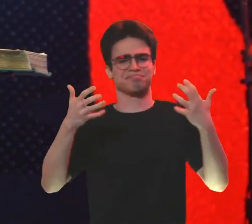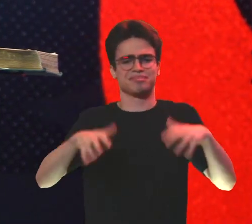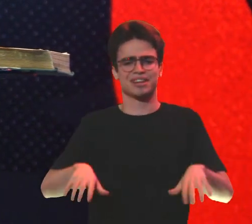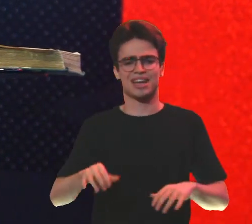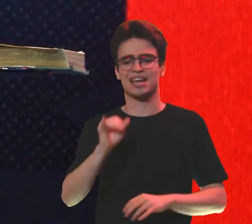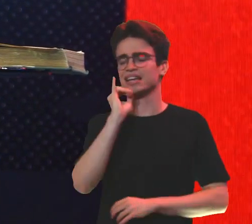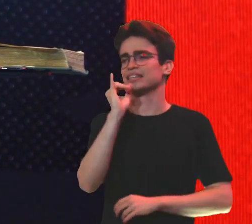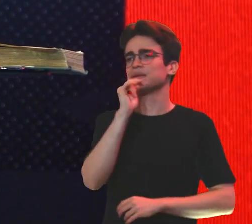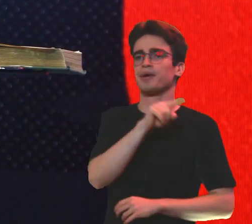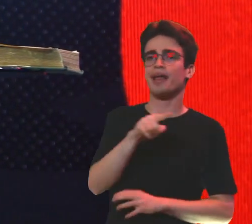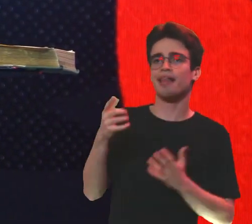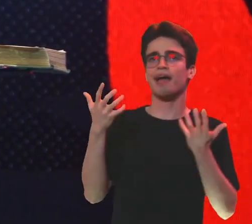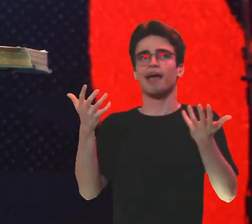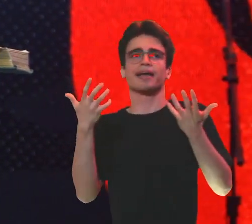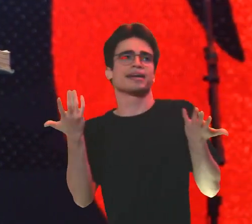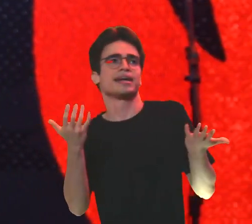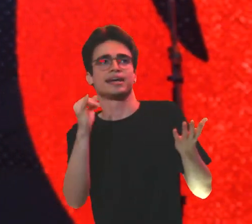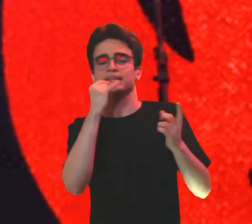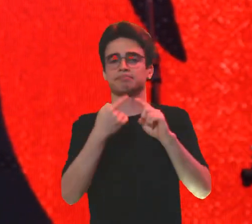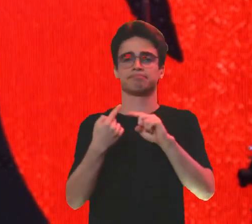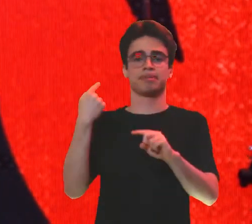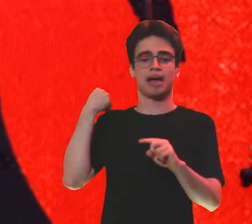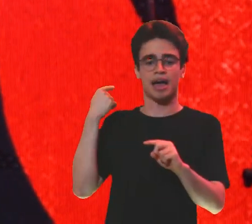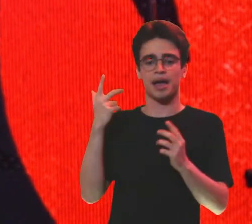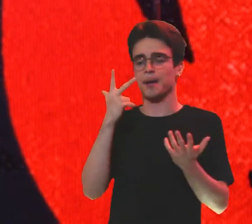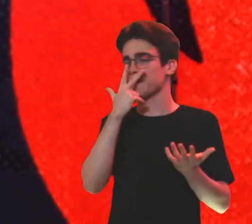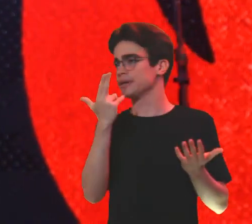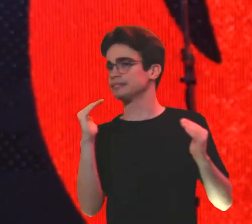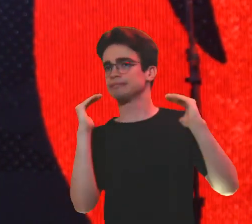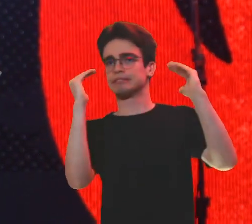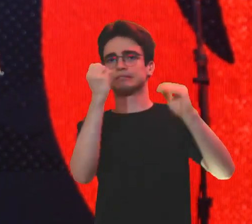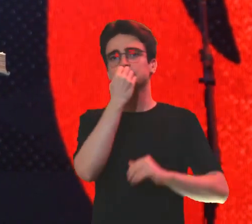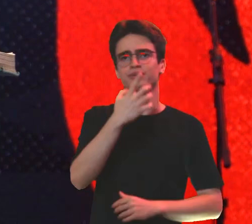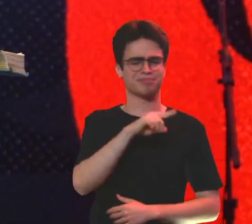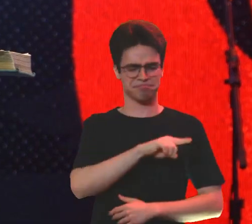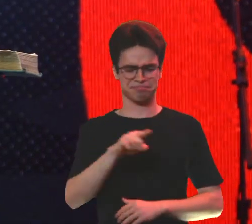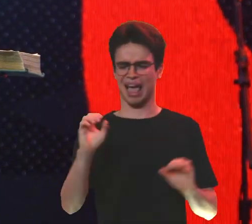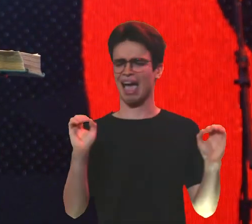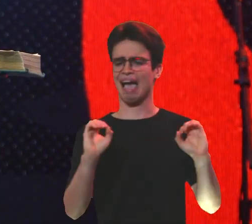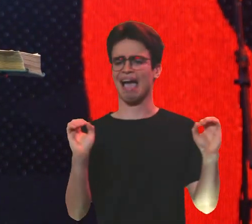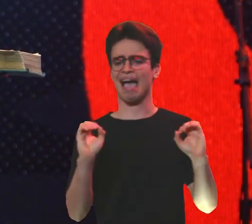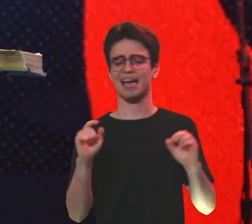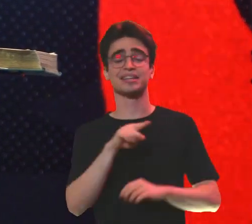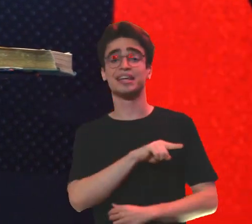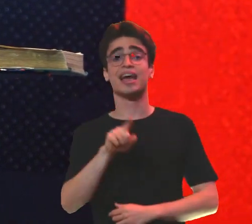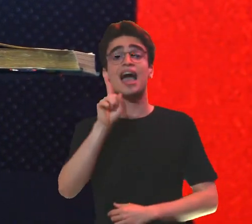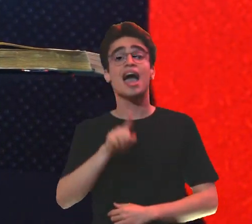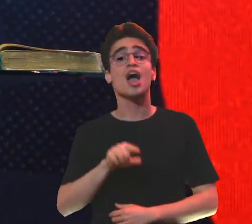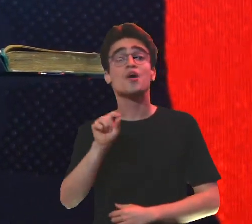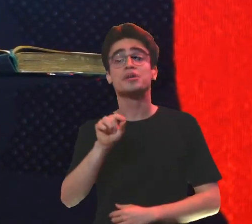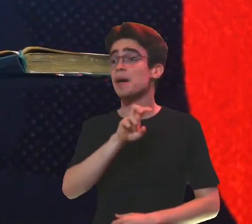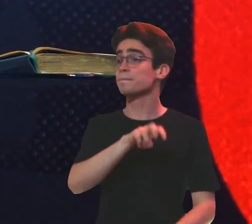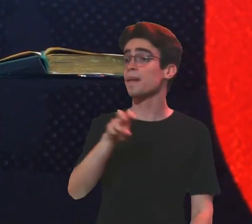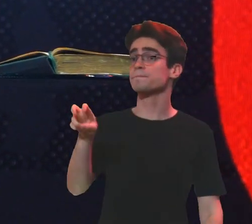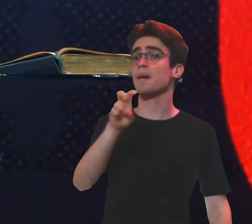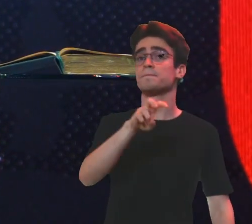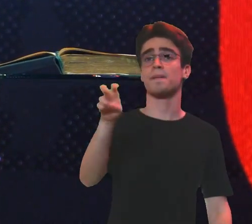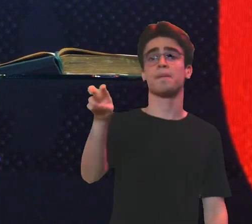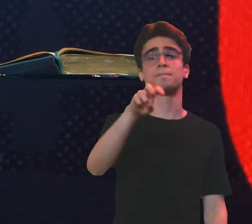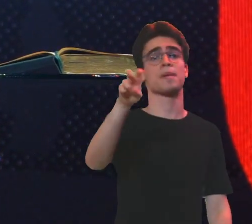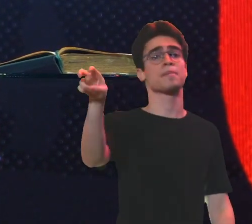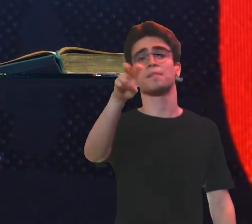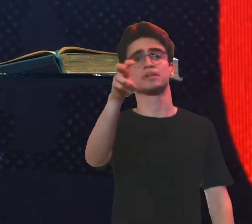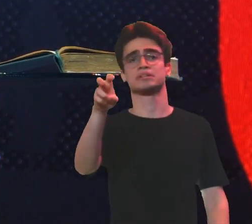ou de algo que, na época, para eles era considerado muito bom. Esses homens eram peregrinos. Eles estavam em